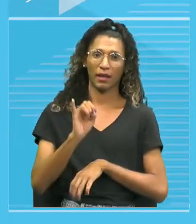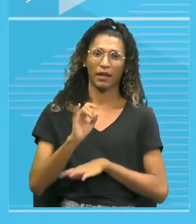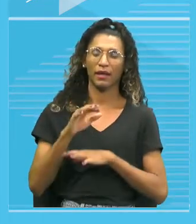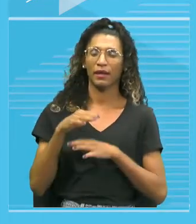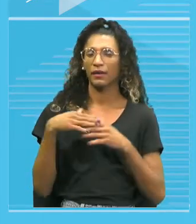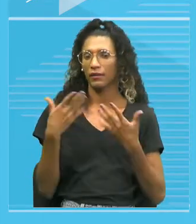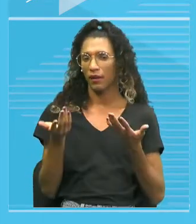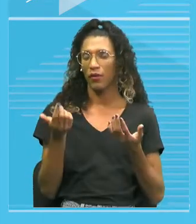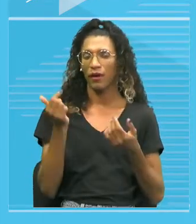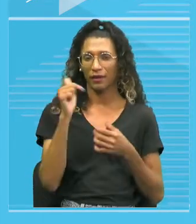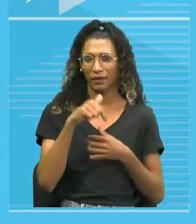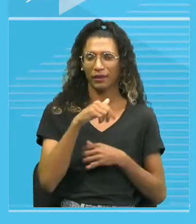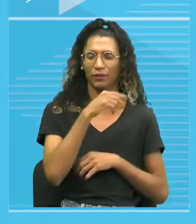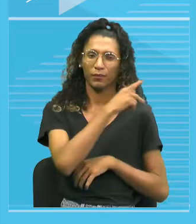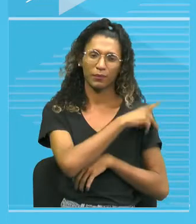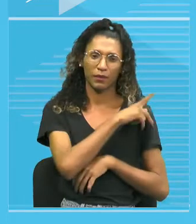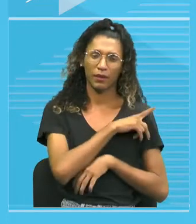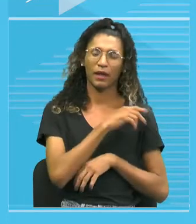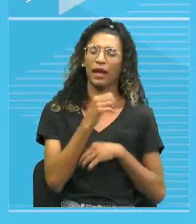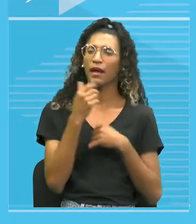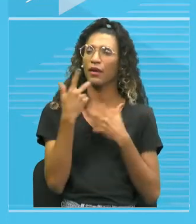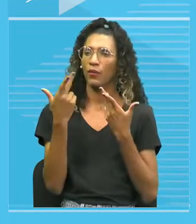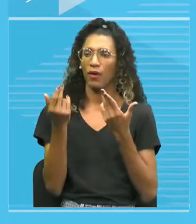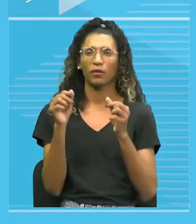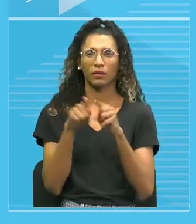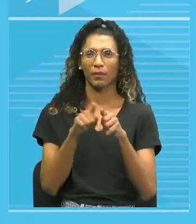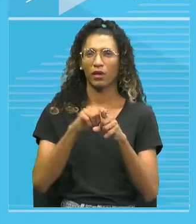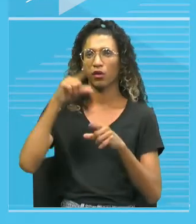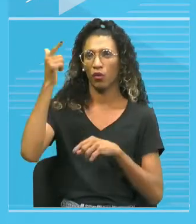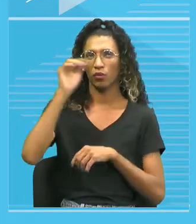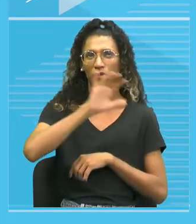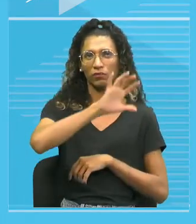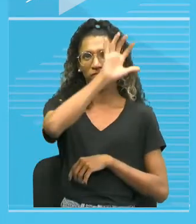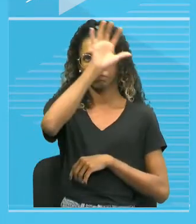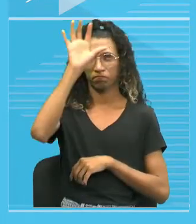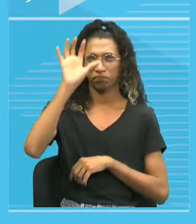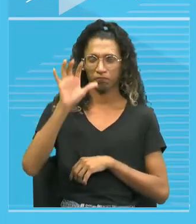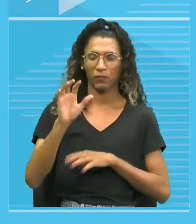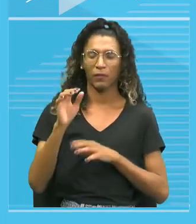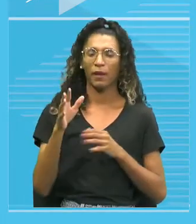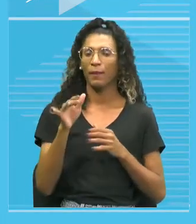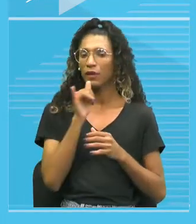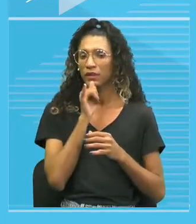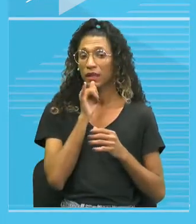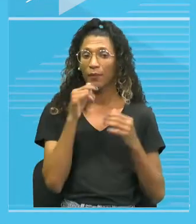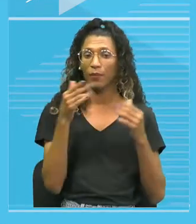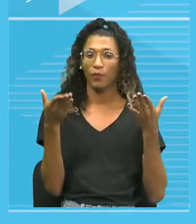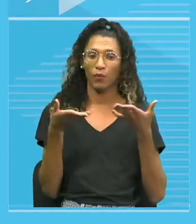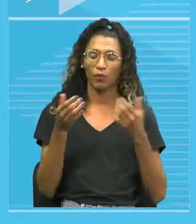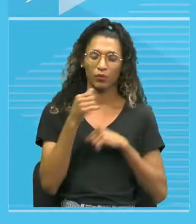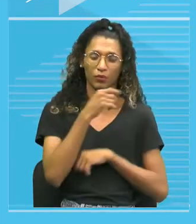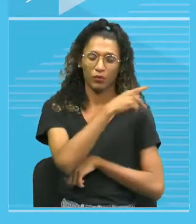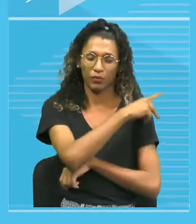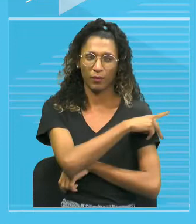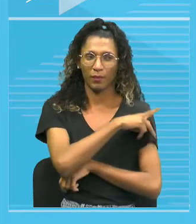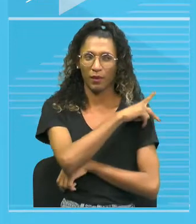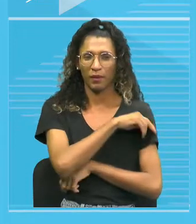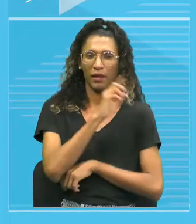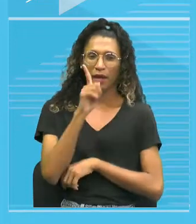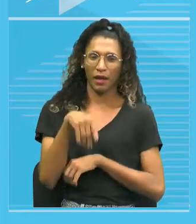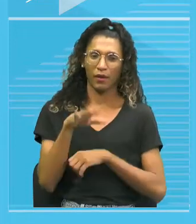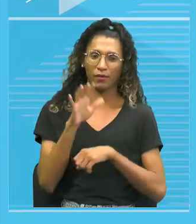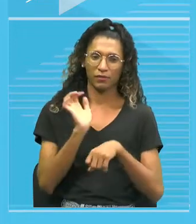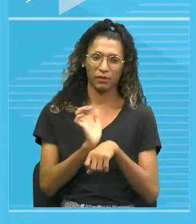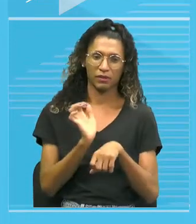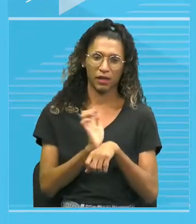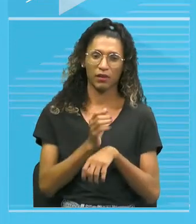outros estados. É também em outros estados. Hoje, por exemplo, o Piauí, ele é considerado um estado de excelência no